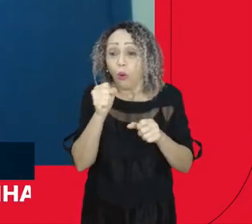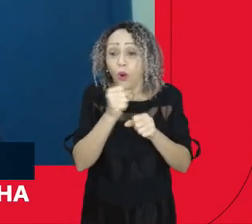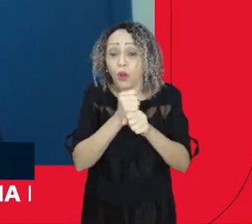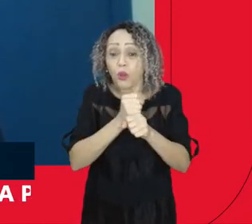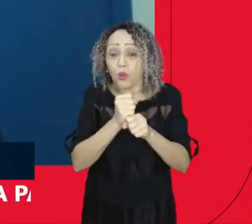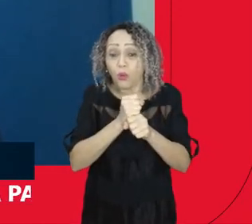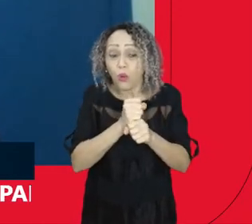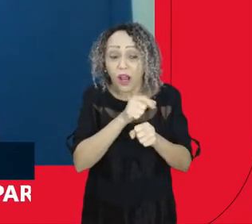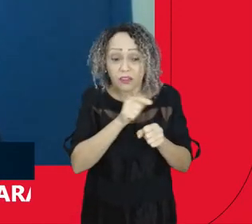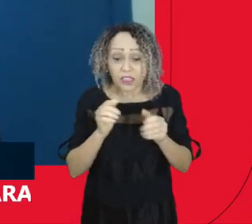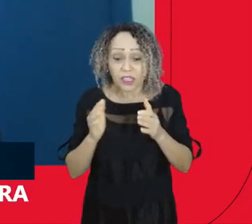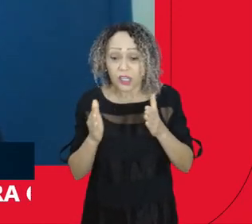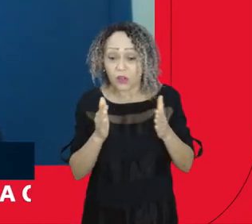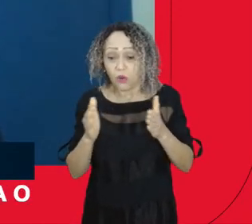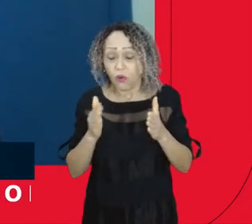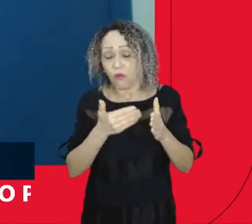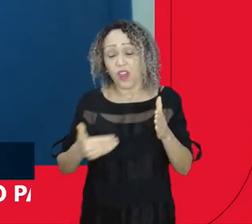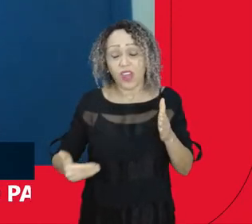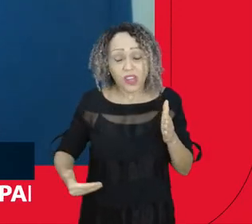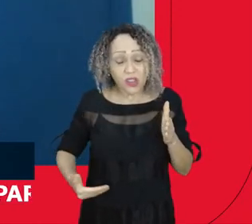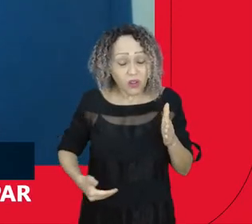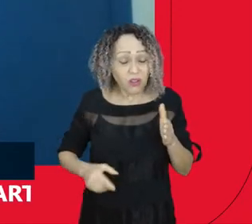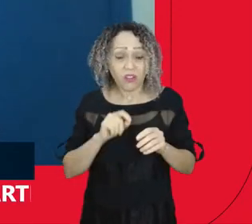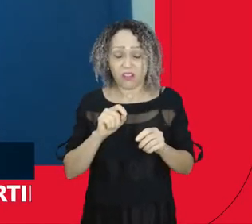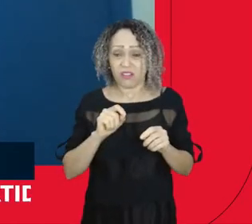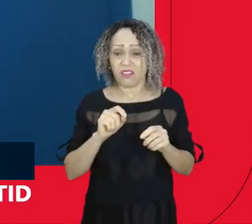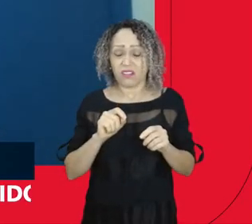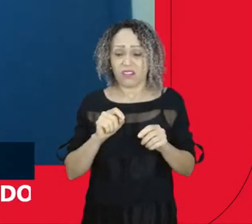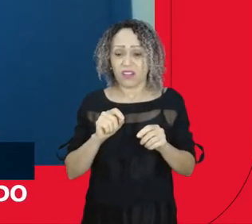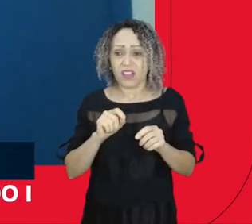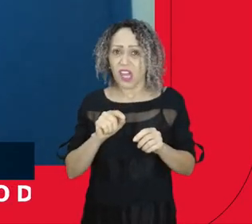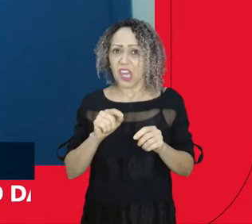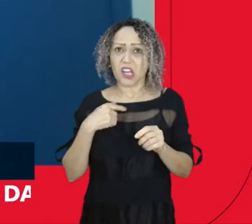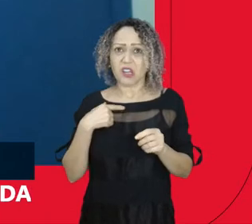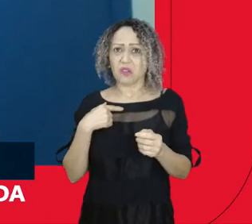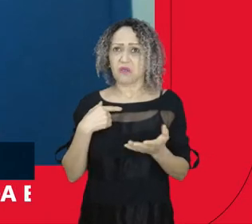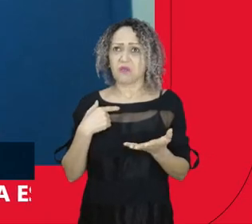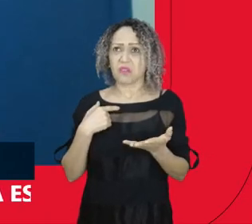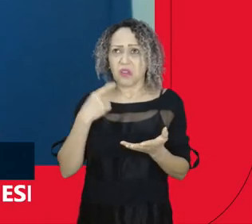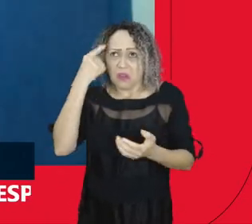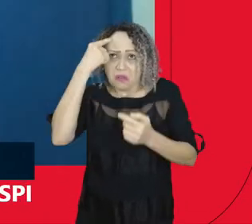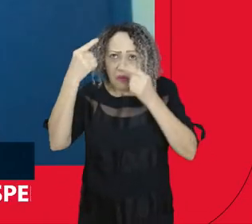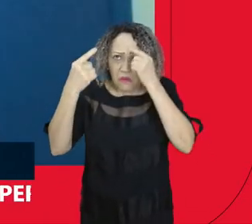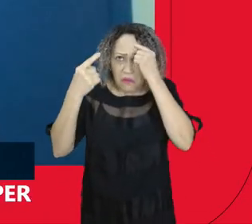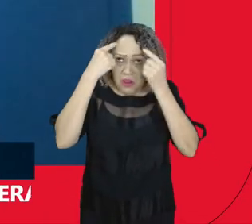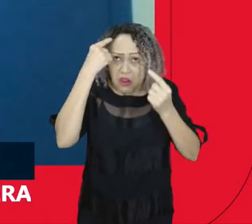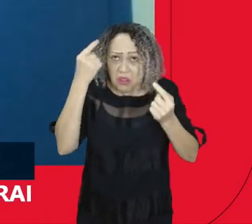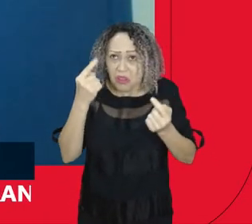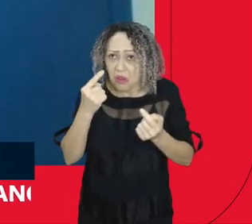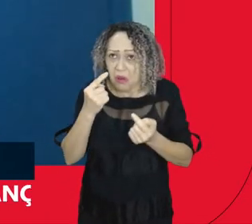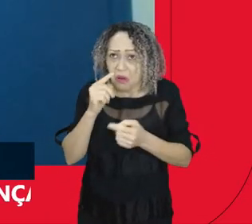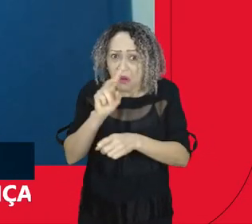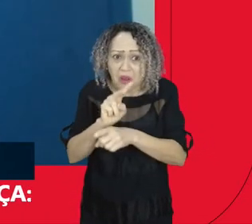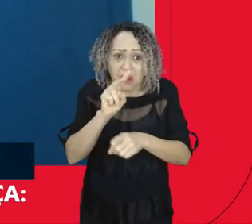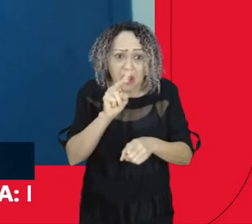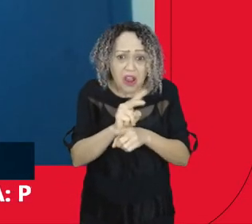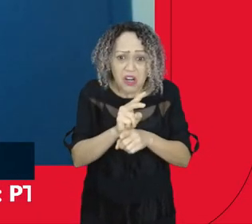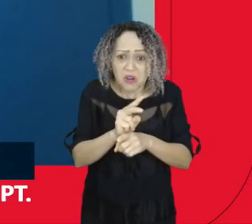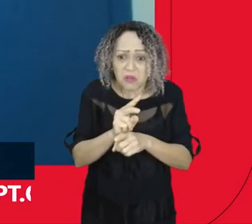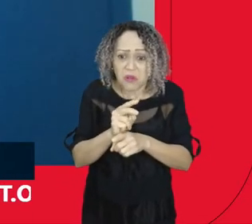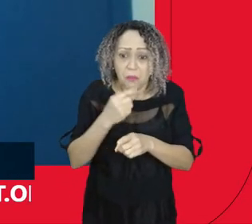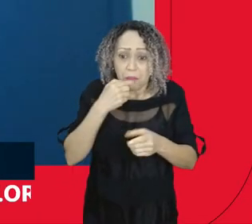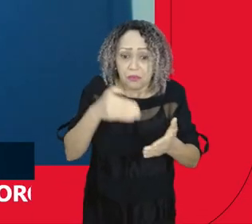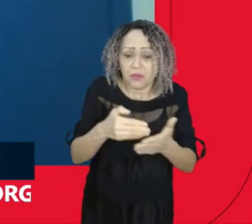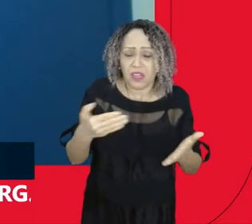ele não criou benefício na última hora. Lembrando, né, Amanda, que nós criamos o Bolsa Família no primeiro ano